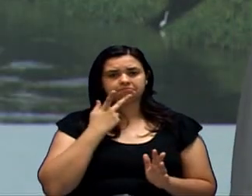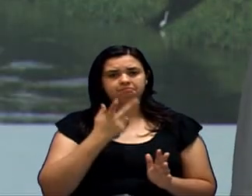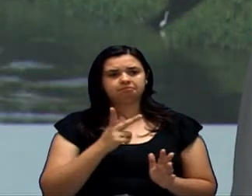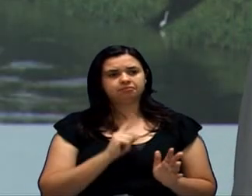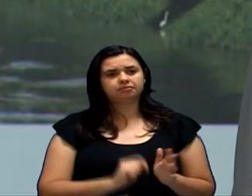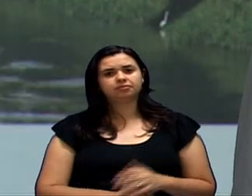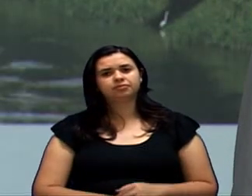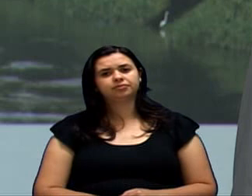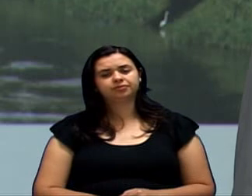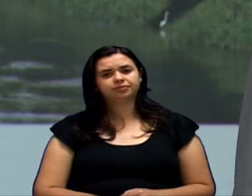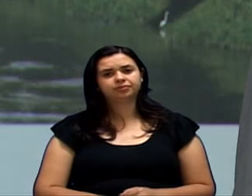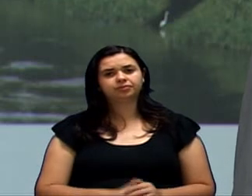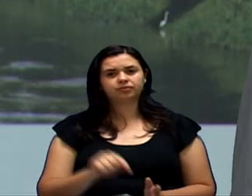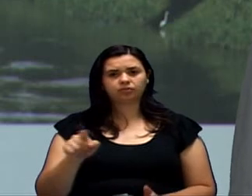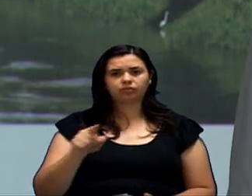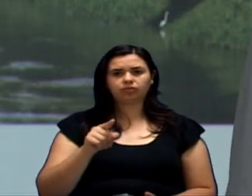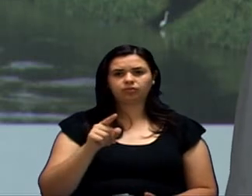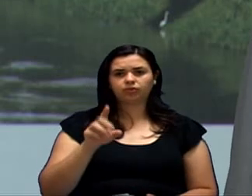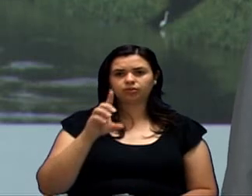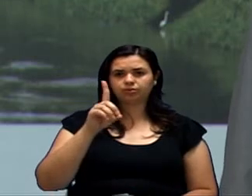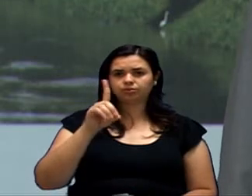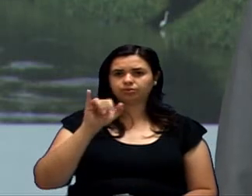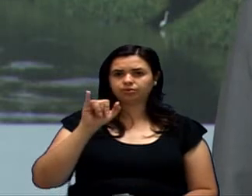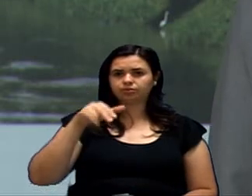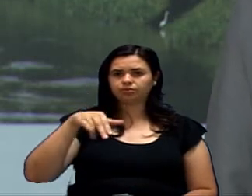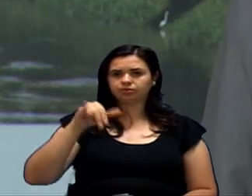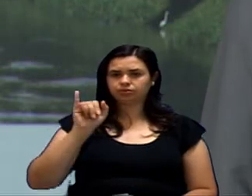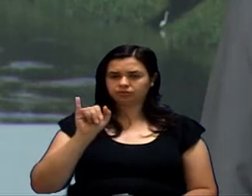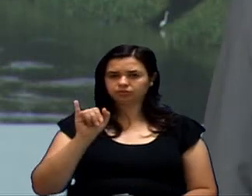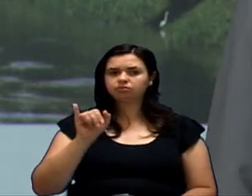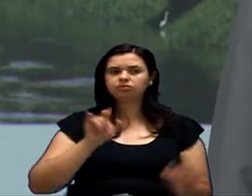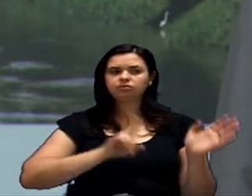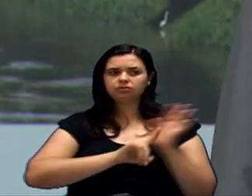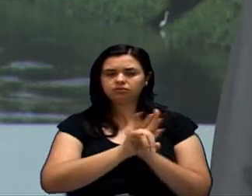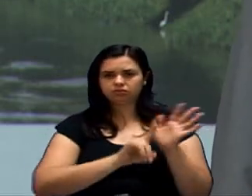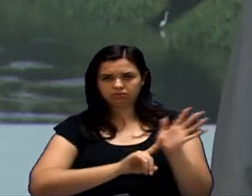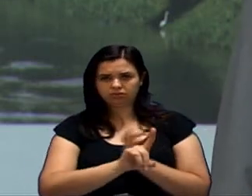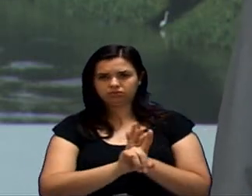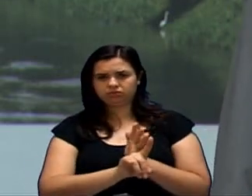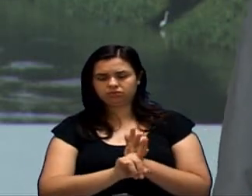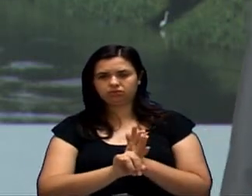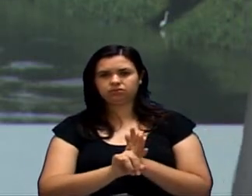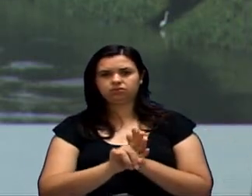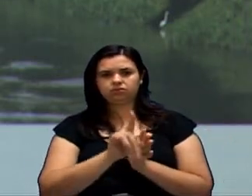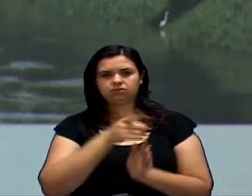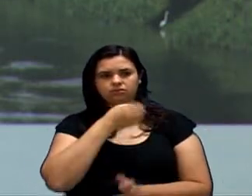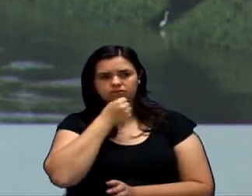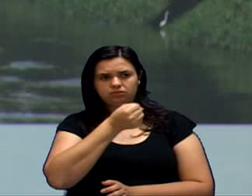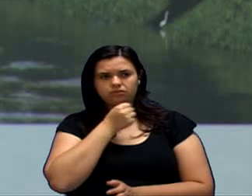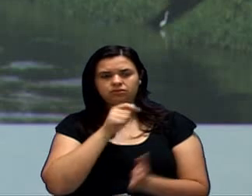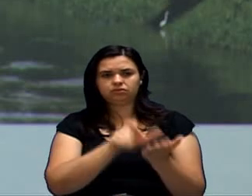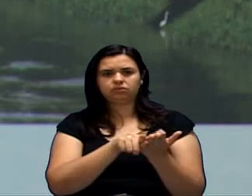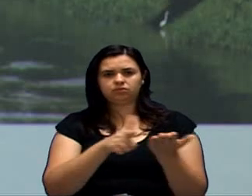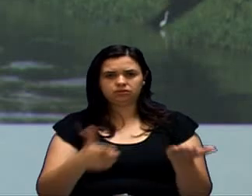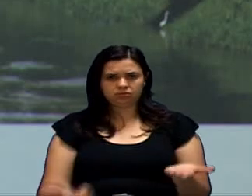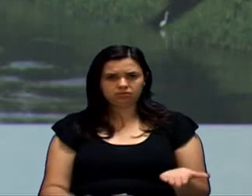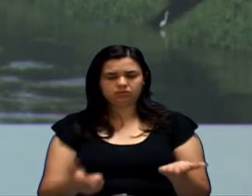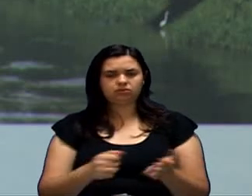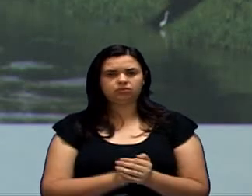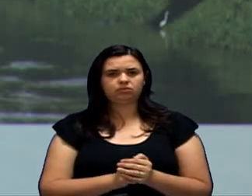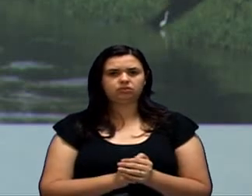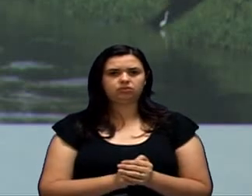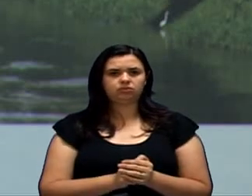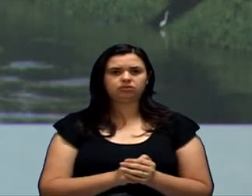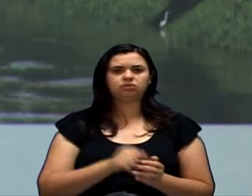questionamento do vereador Fernando Dini sobre aquelas reportagem apresentada, viu,